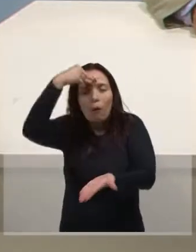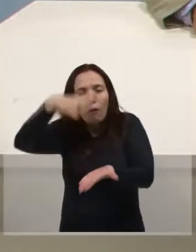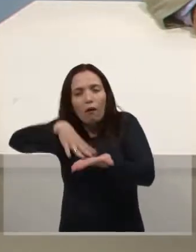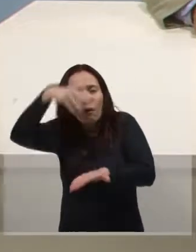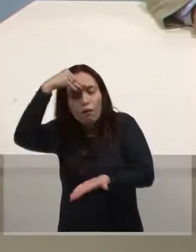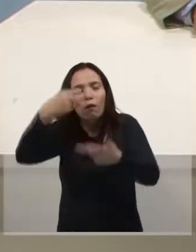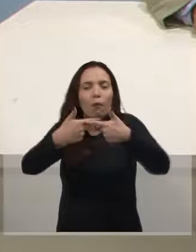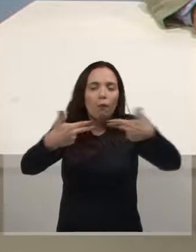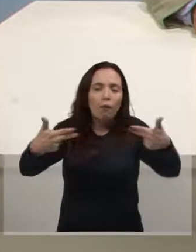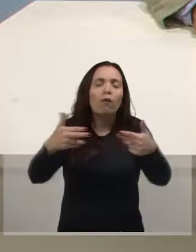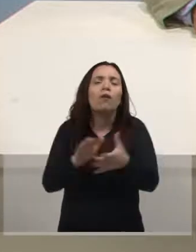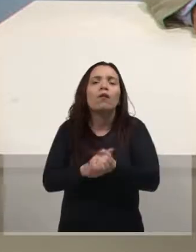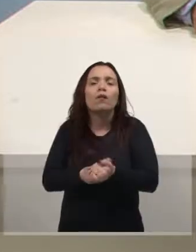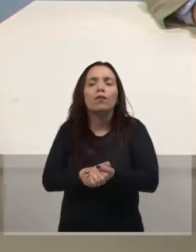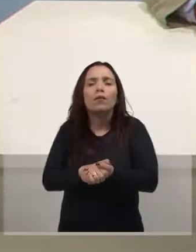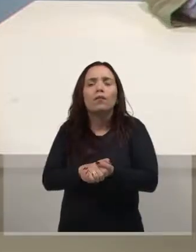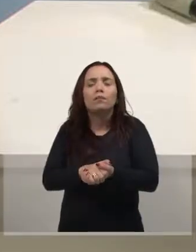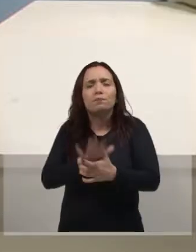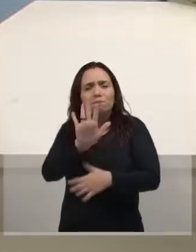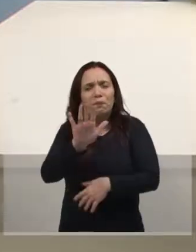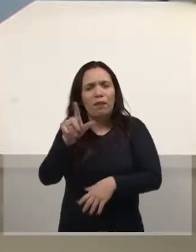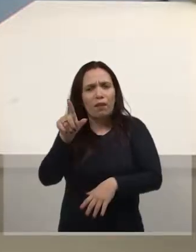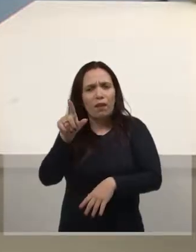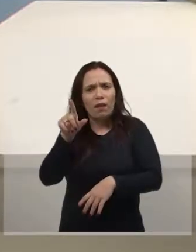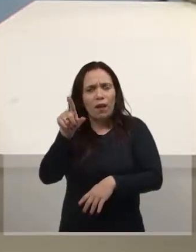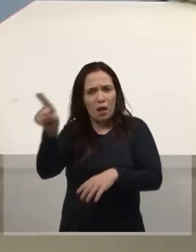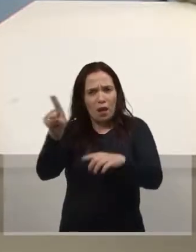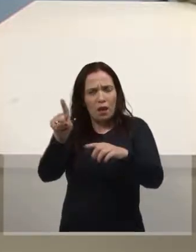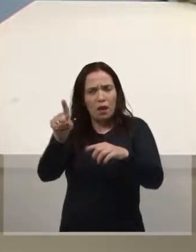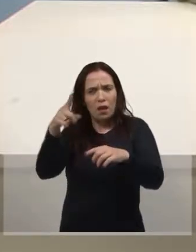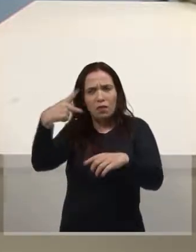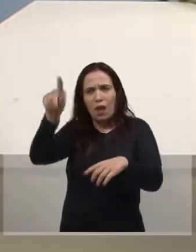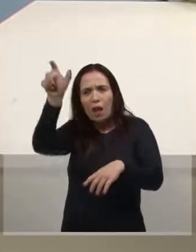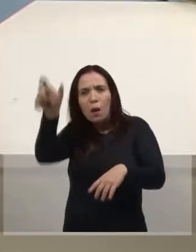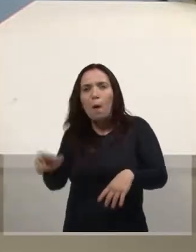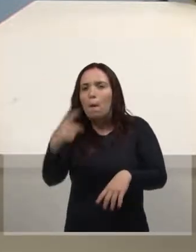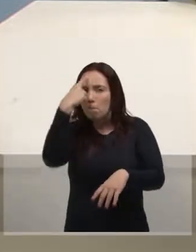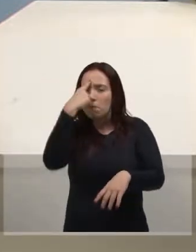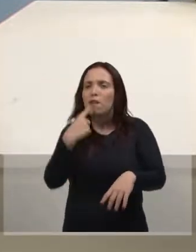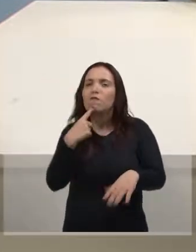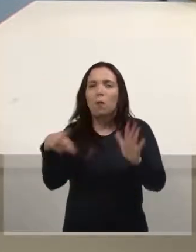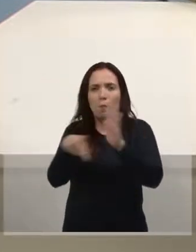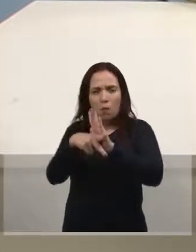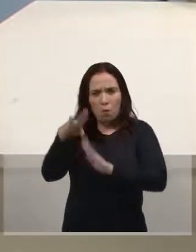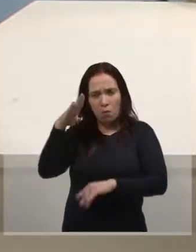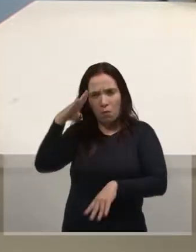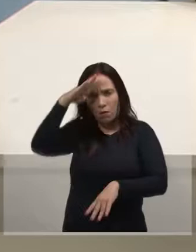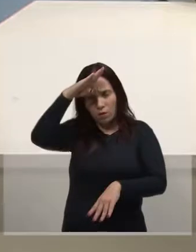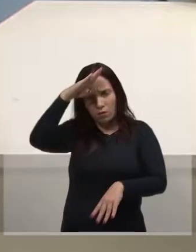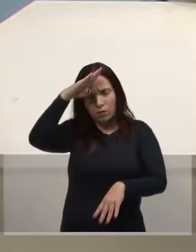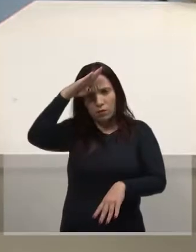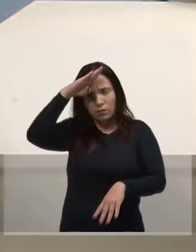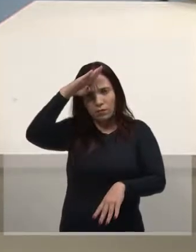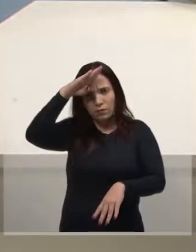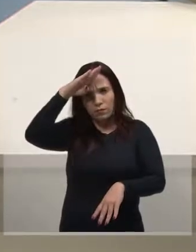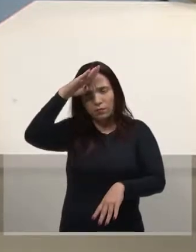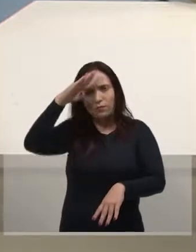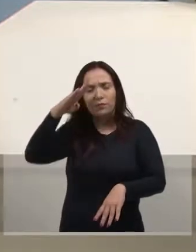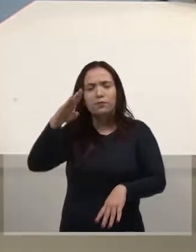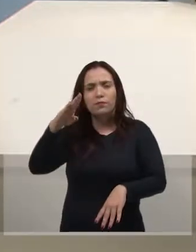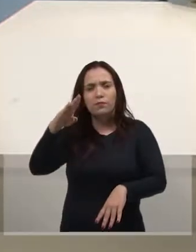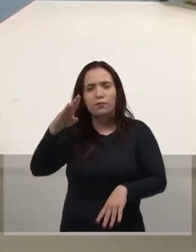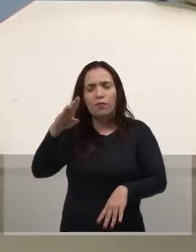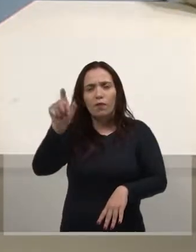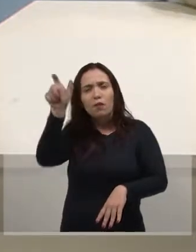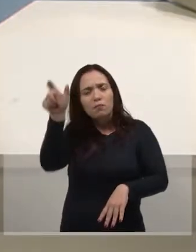Estado, e esse modelo de comportamento, ele não exatamente do